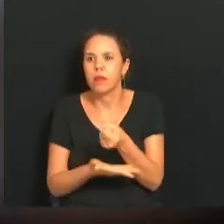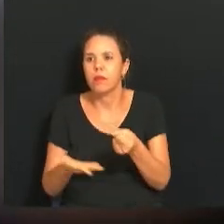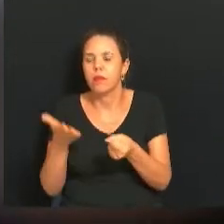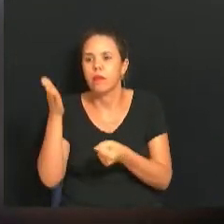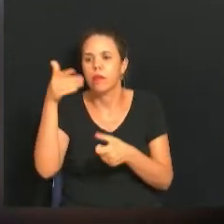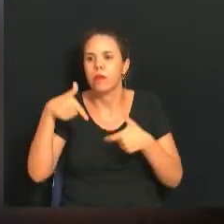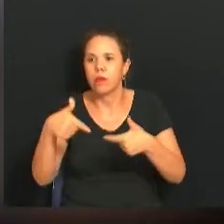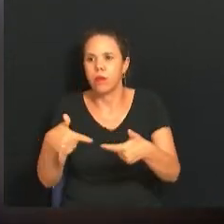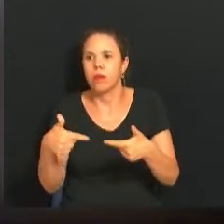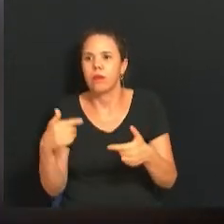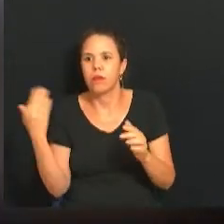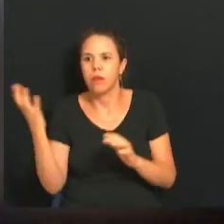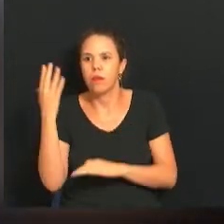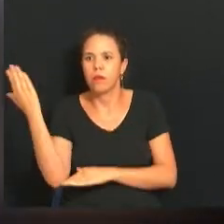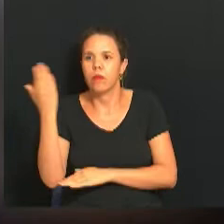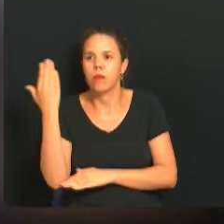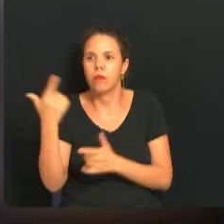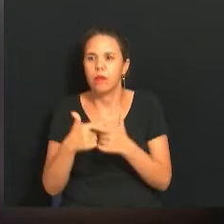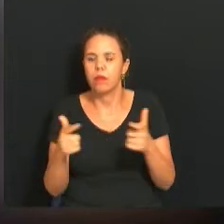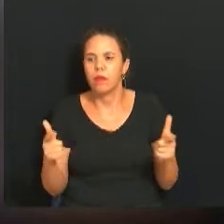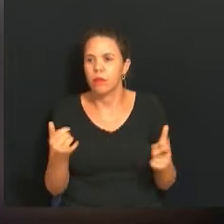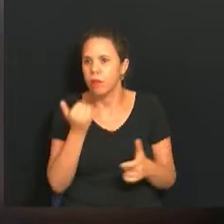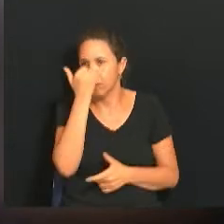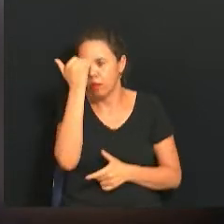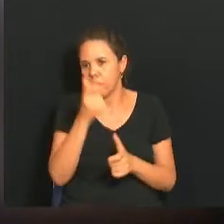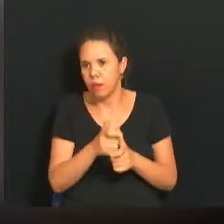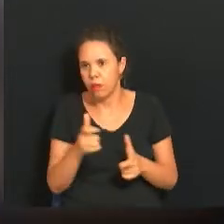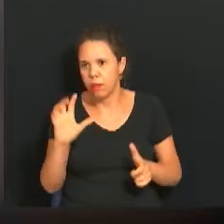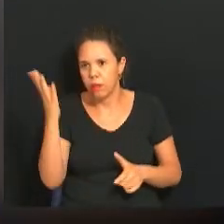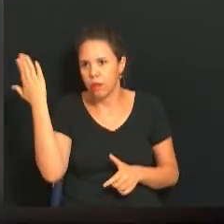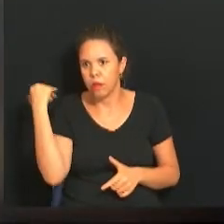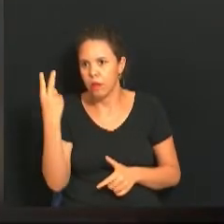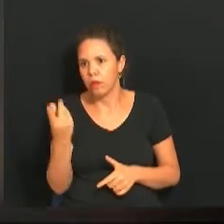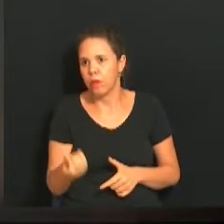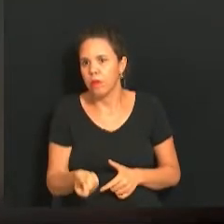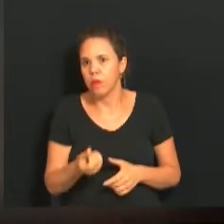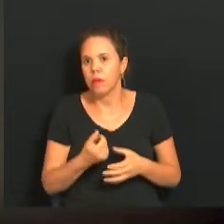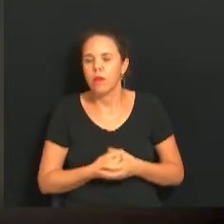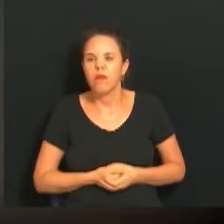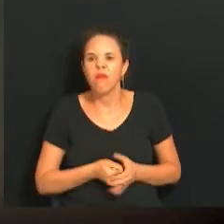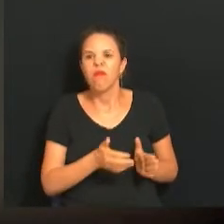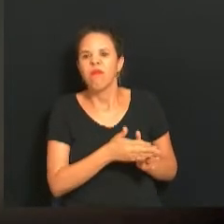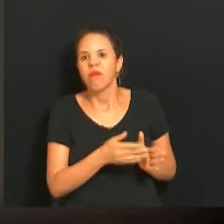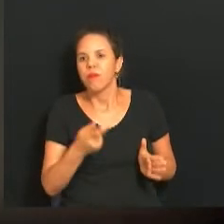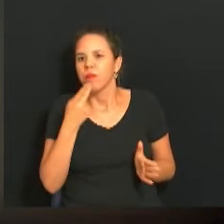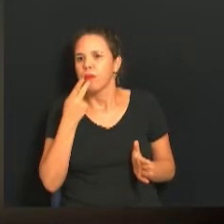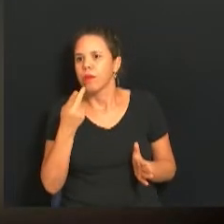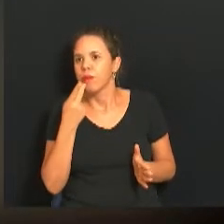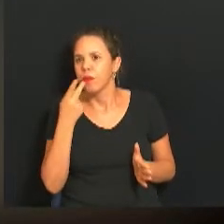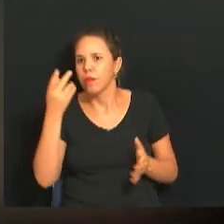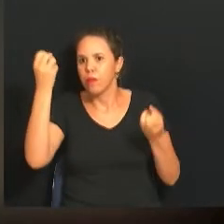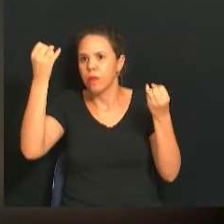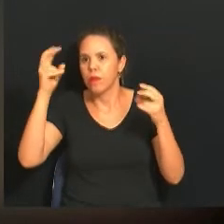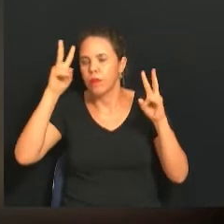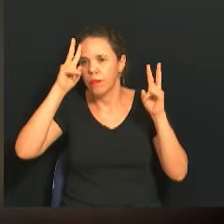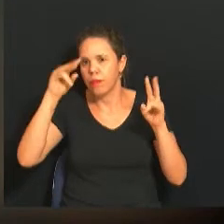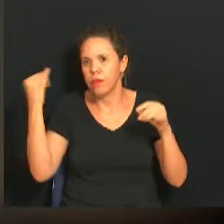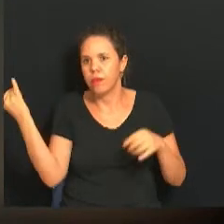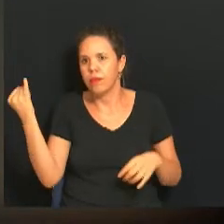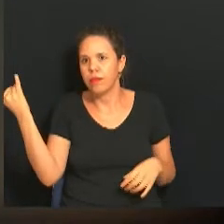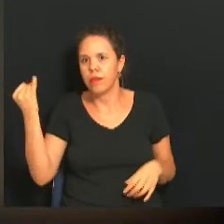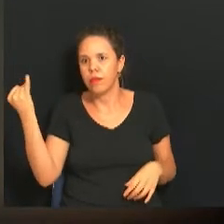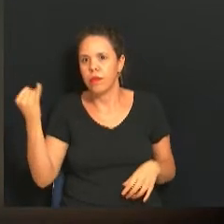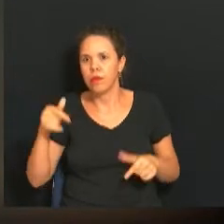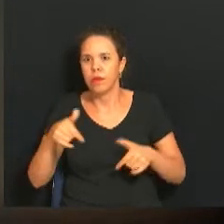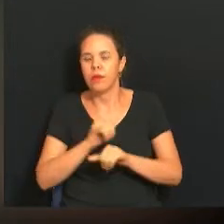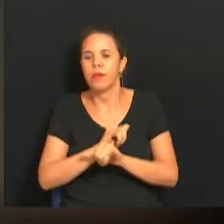enfrentamento de um evento de grande magnitude que aconteceu em 2016. Durante sua fala, Sidney comentou sobre a importância de